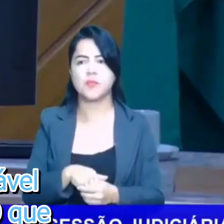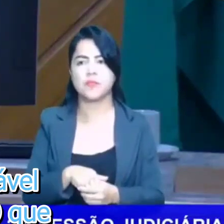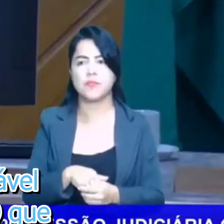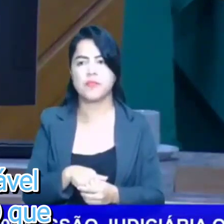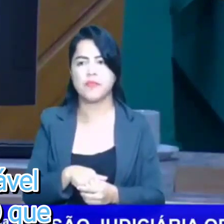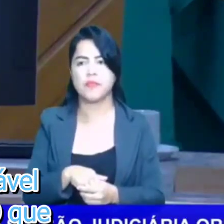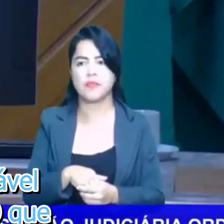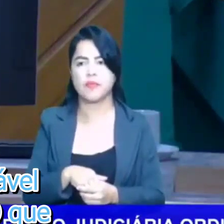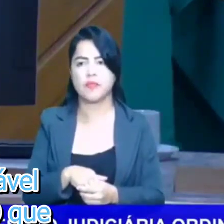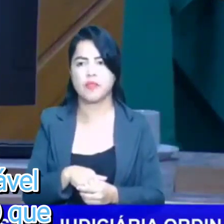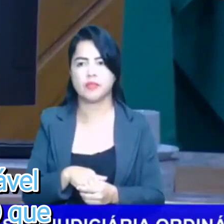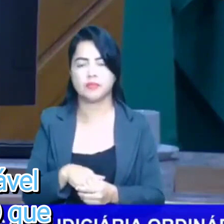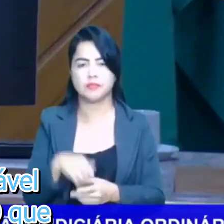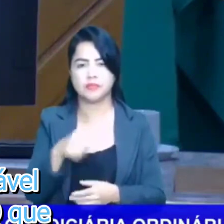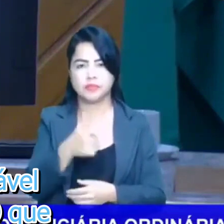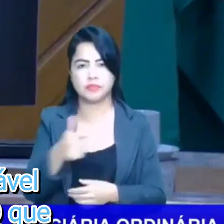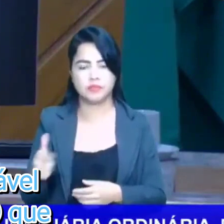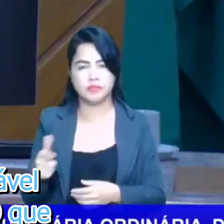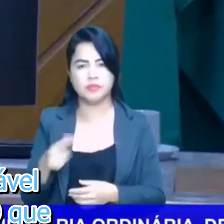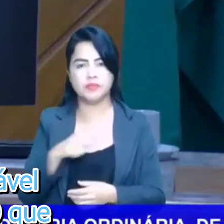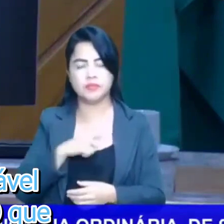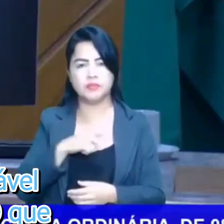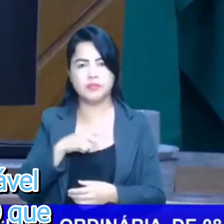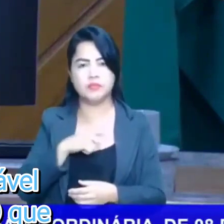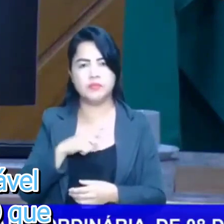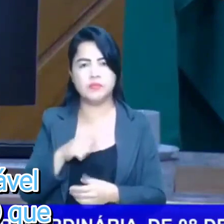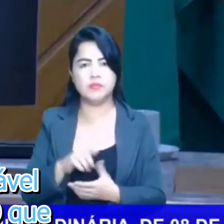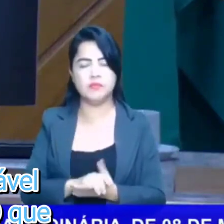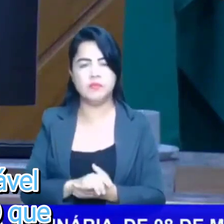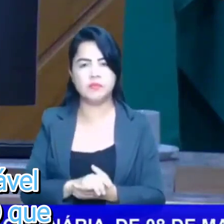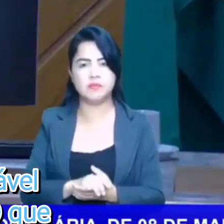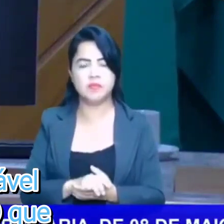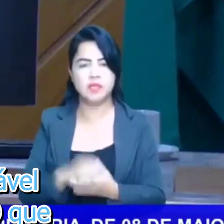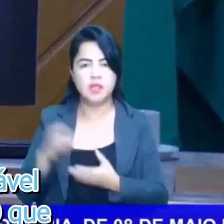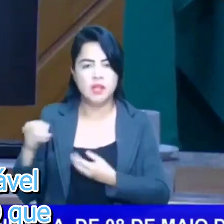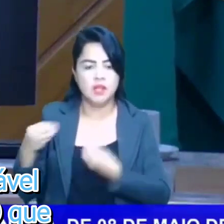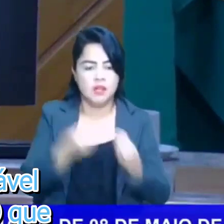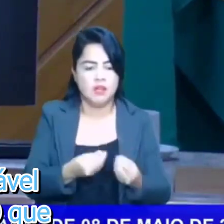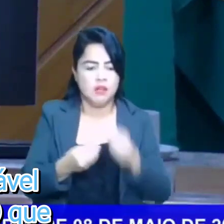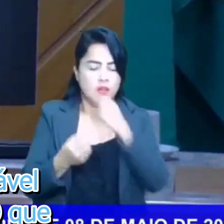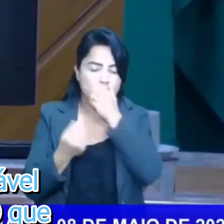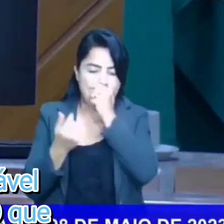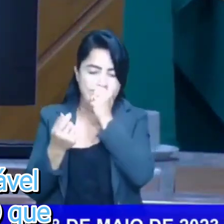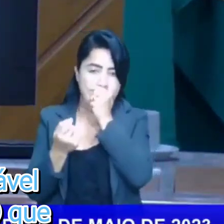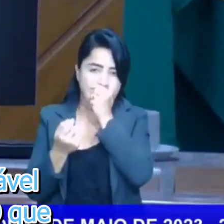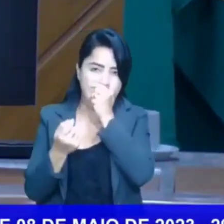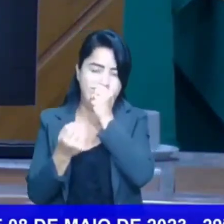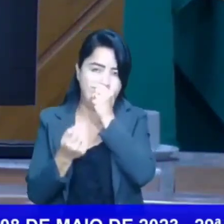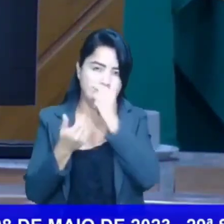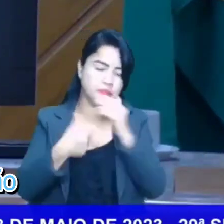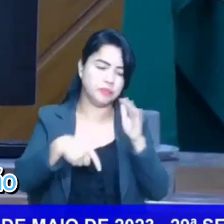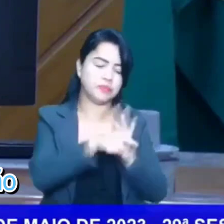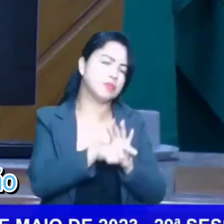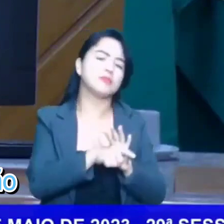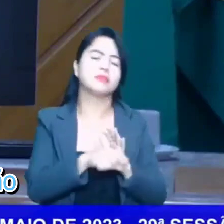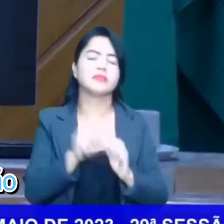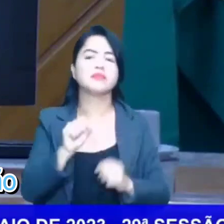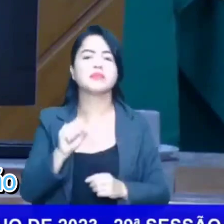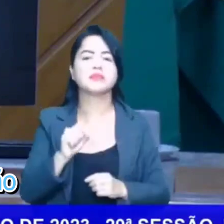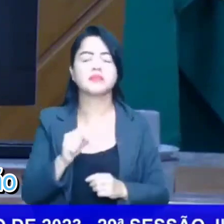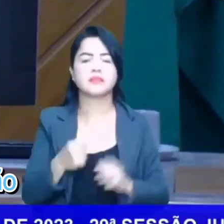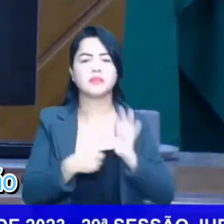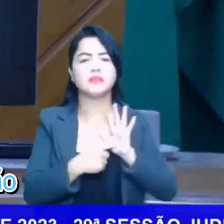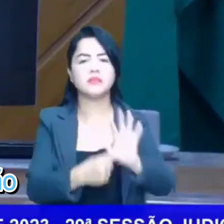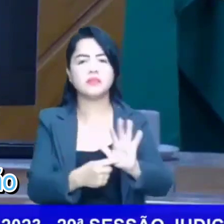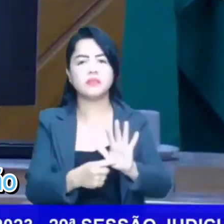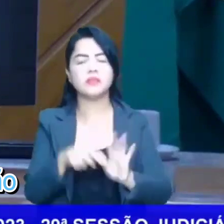que não é o caso de registrar como doação estimável em dinheiro, porque a própria resolução diz isso. O que o Ministério Público apontou